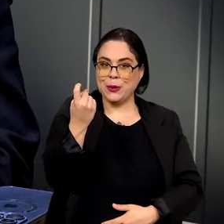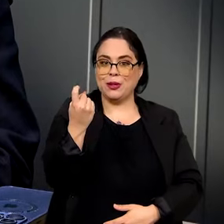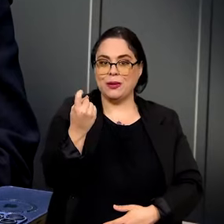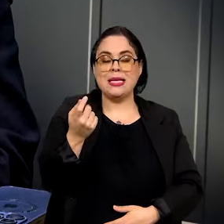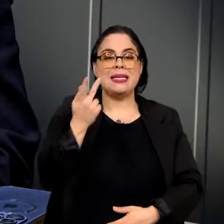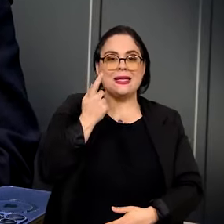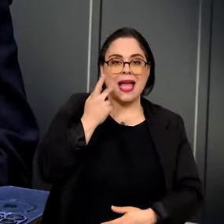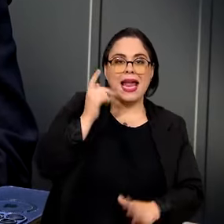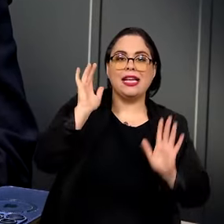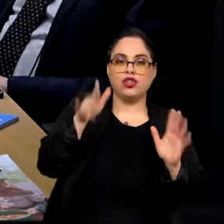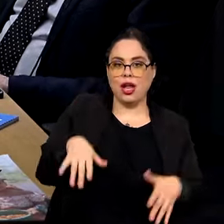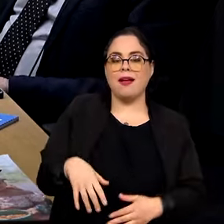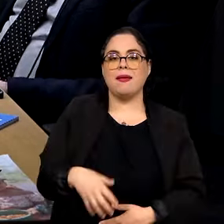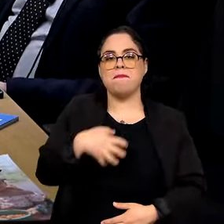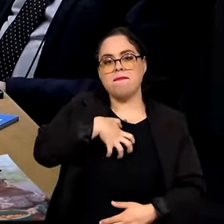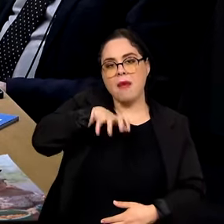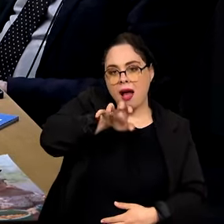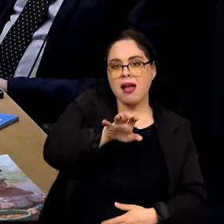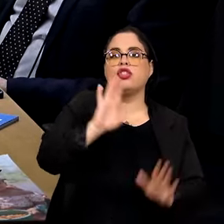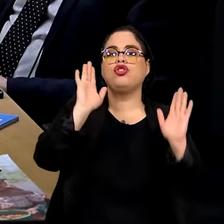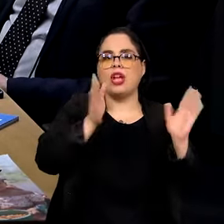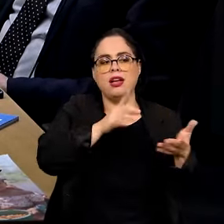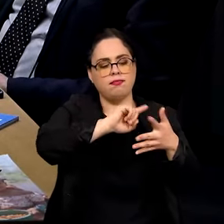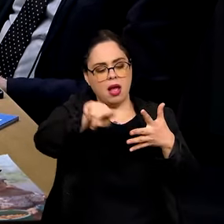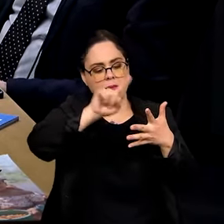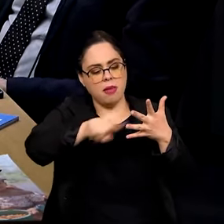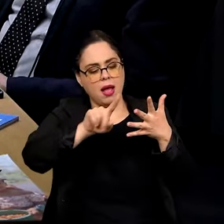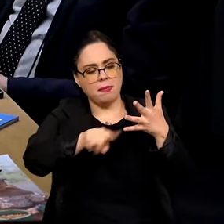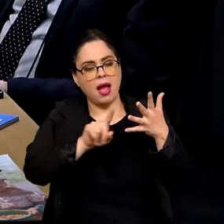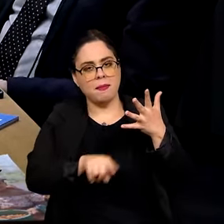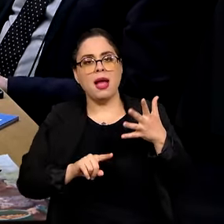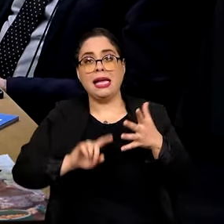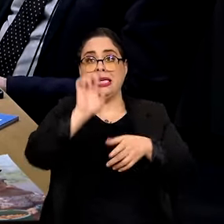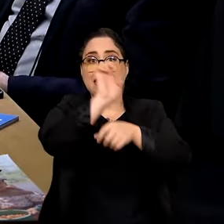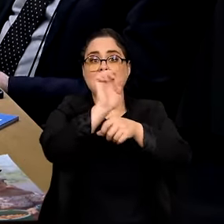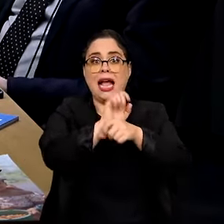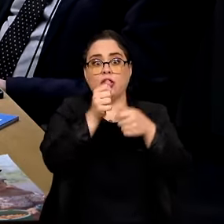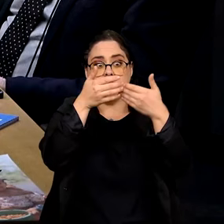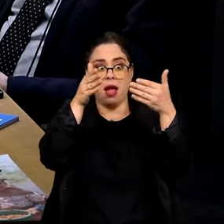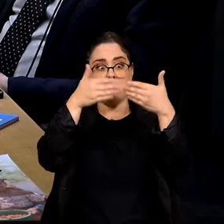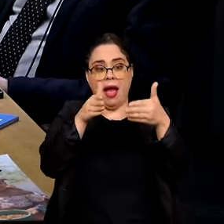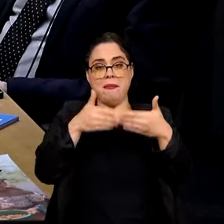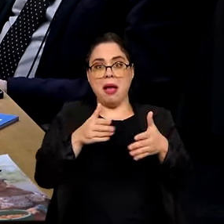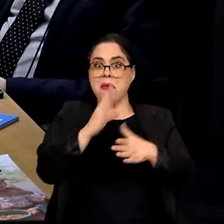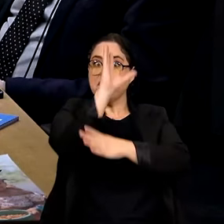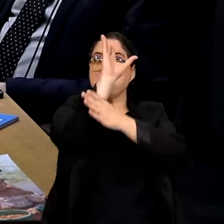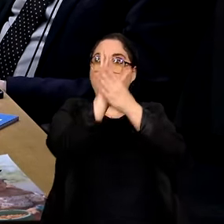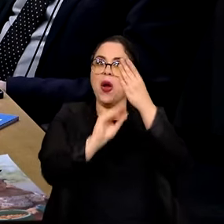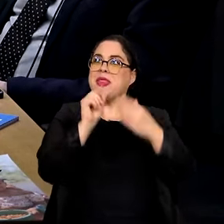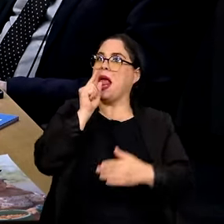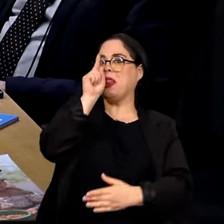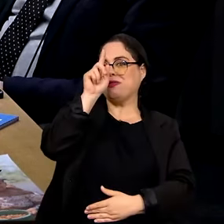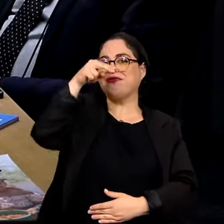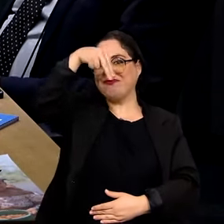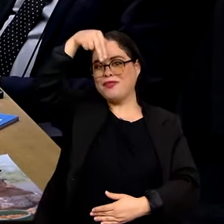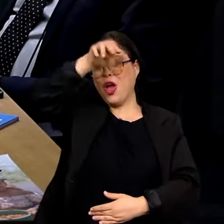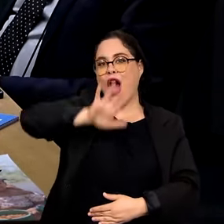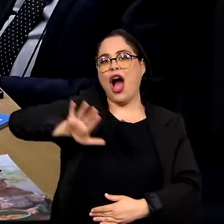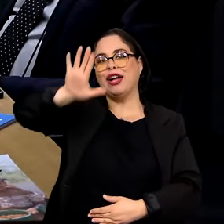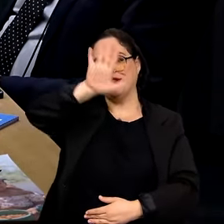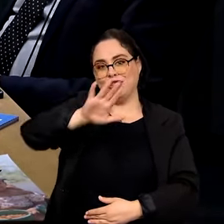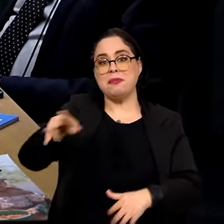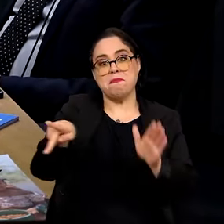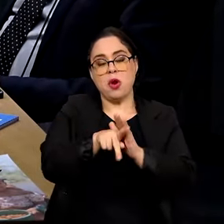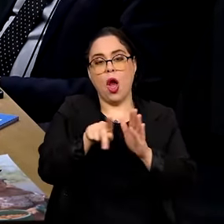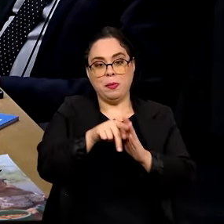único o Ceará já fez isso a Paraíba já fez isso e pro Efeito Dominó outros estados estão também aderindo a